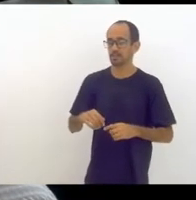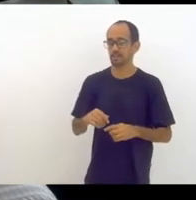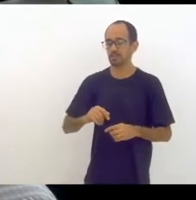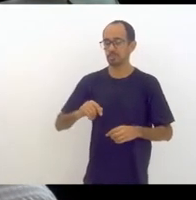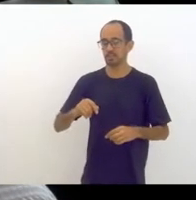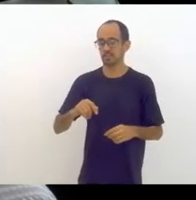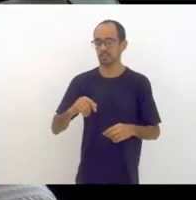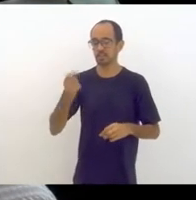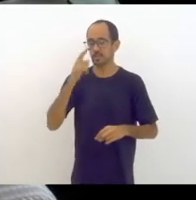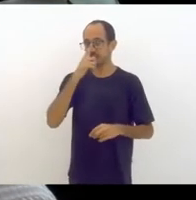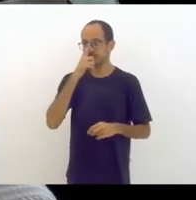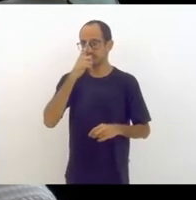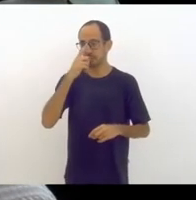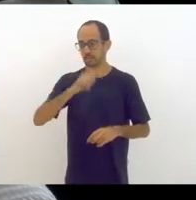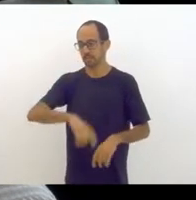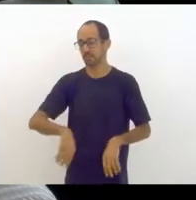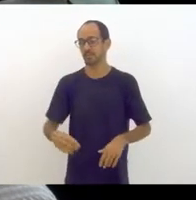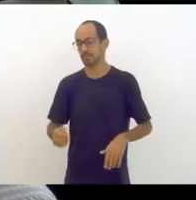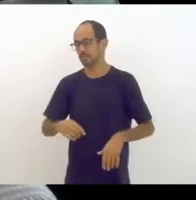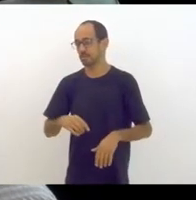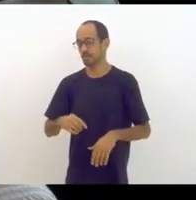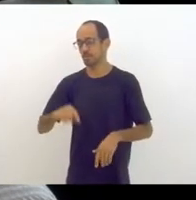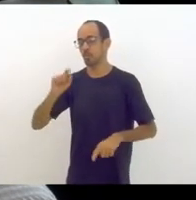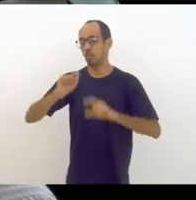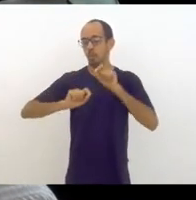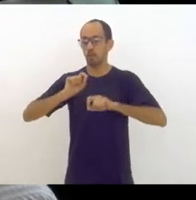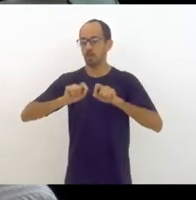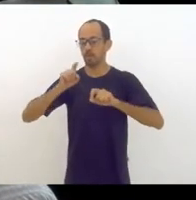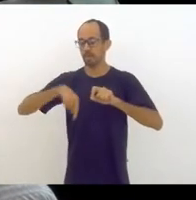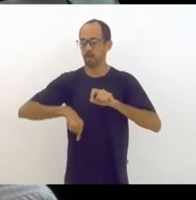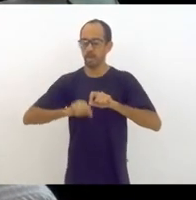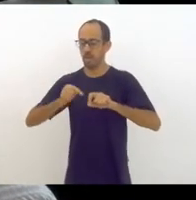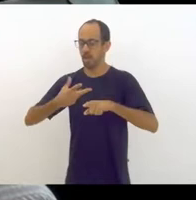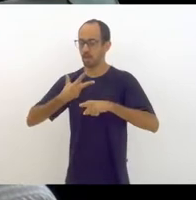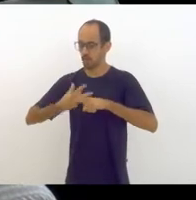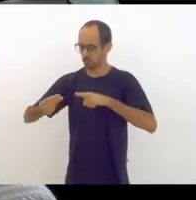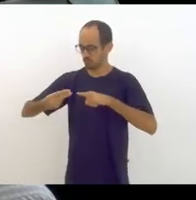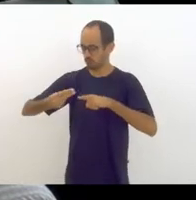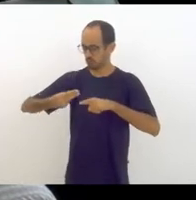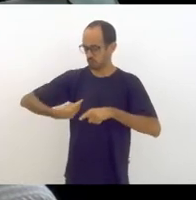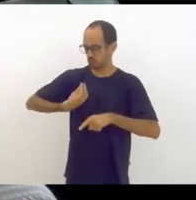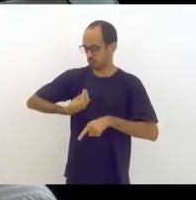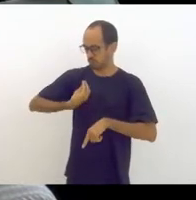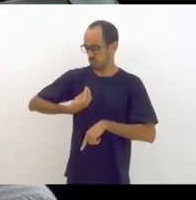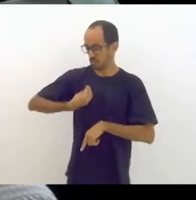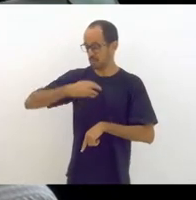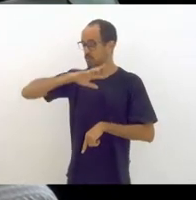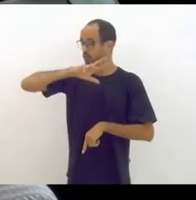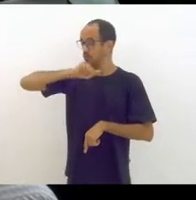pouquinho sobre o que é o Refúgio de Vida Silvestre Estadual do Médio Paraíba.